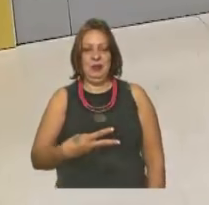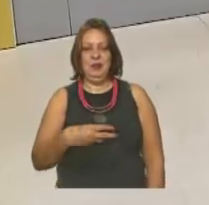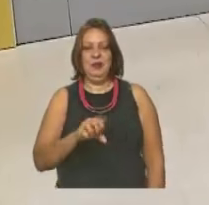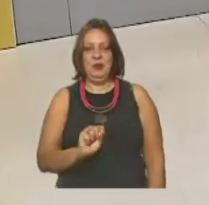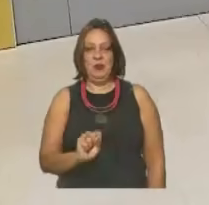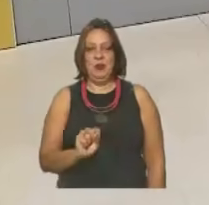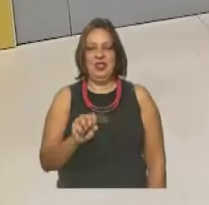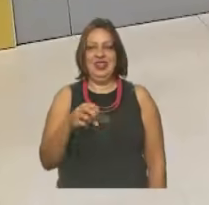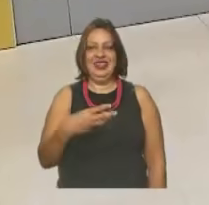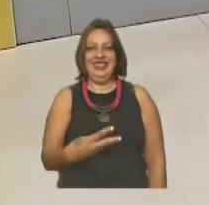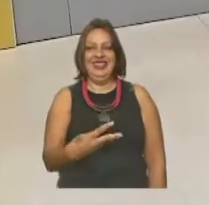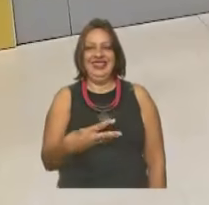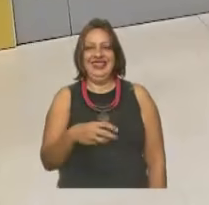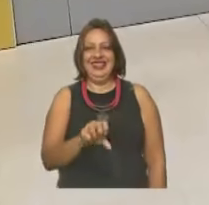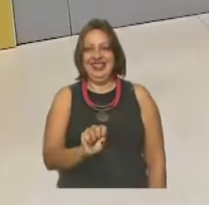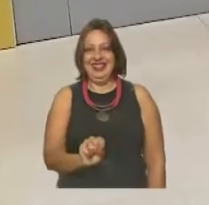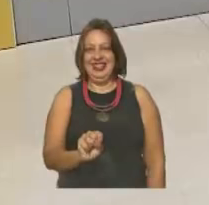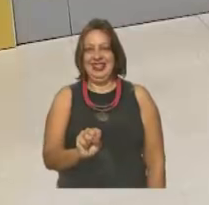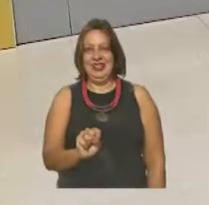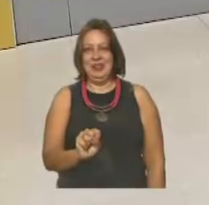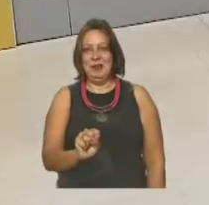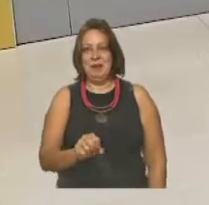38, 38.